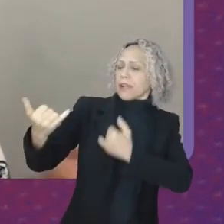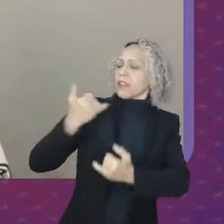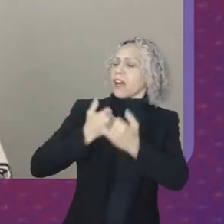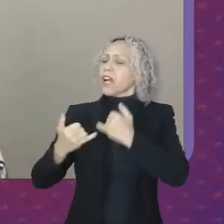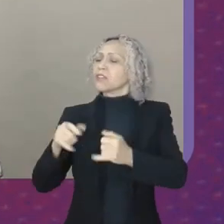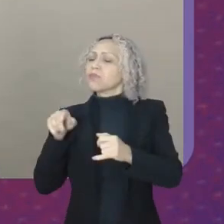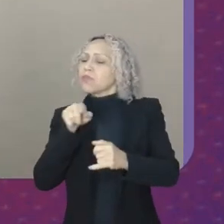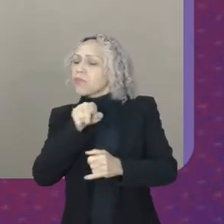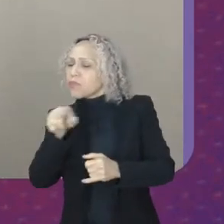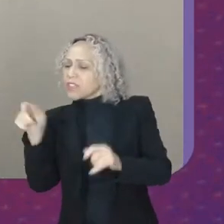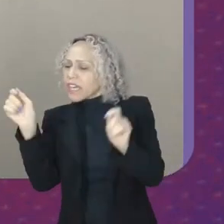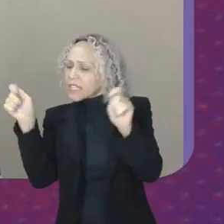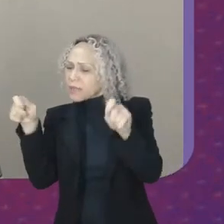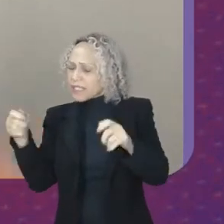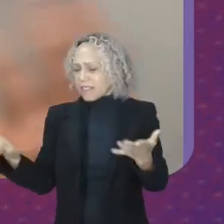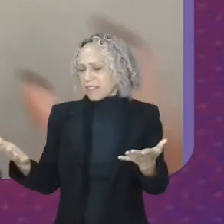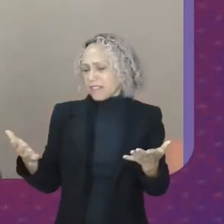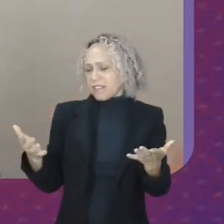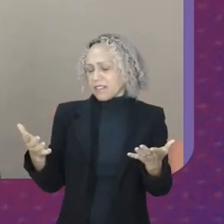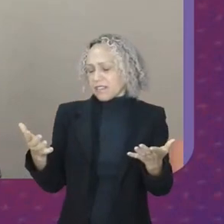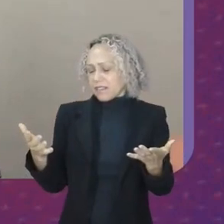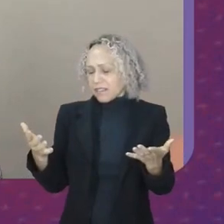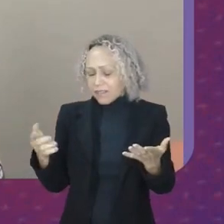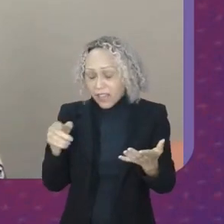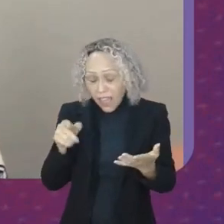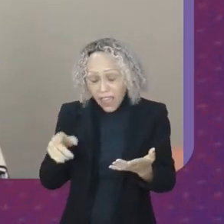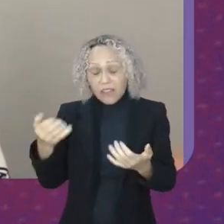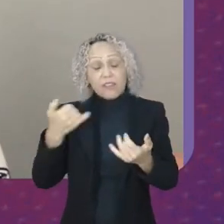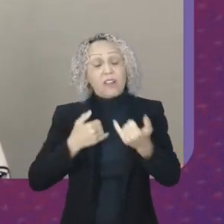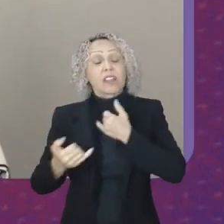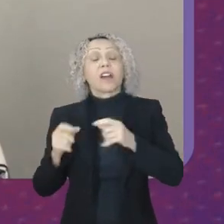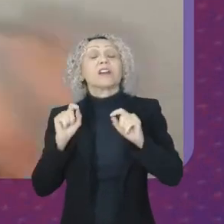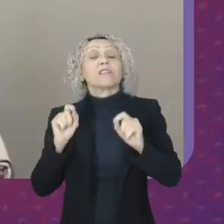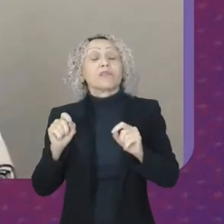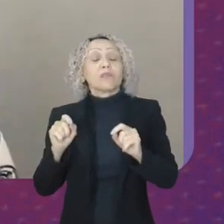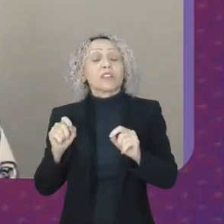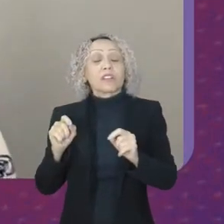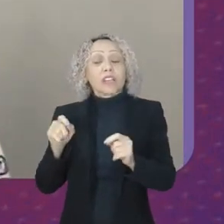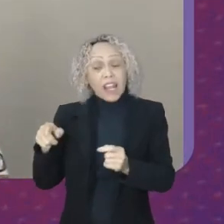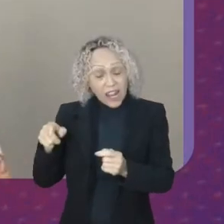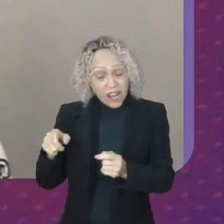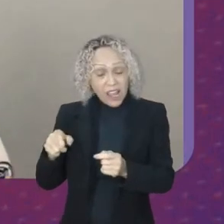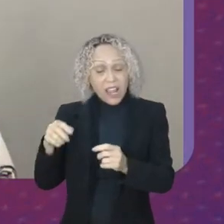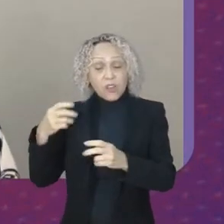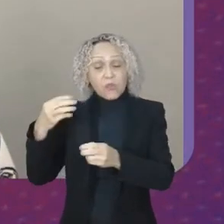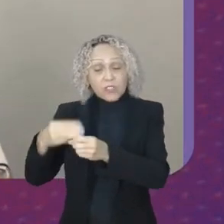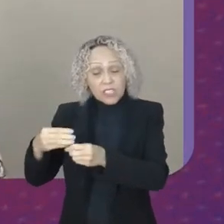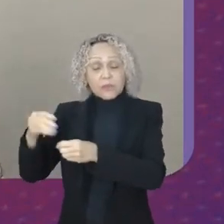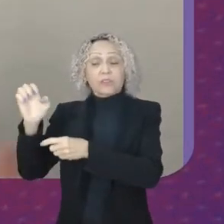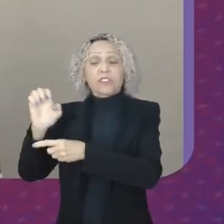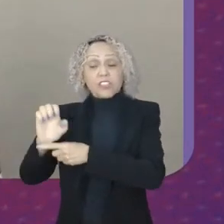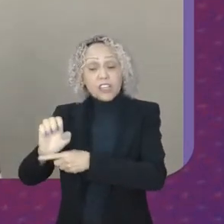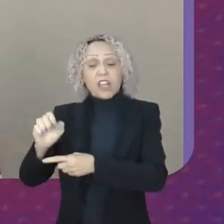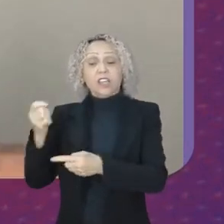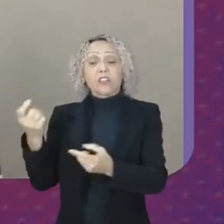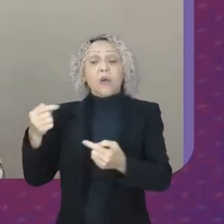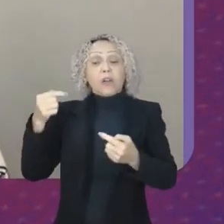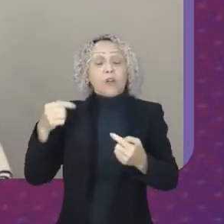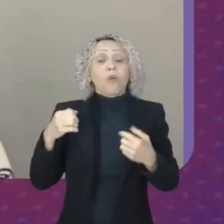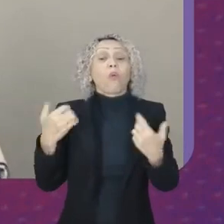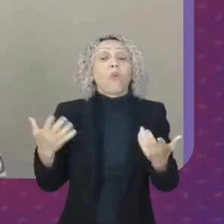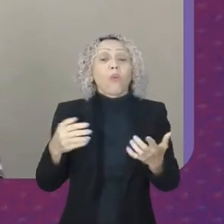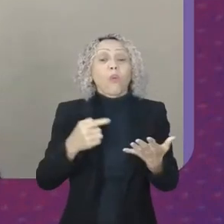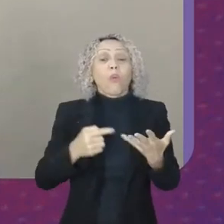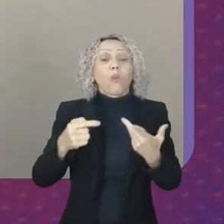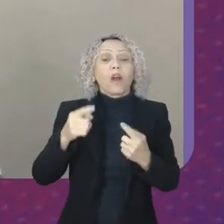que precisam ser abrangidas pelas políticas públicas. E nós temos a oportunidade, inclusive, de falar,